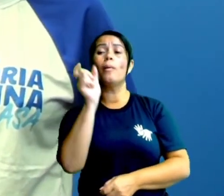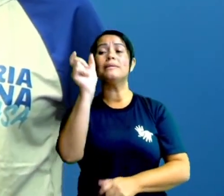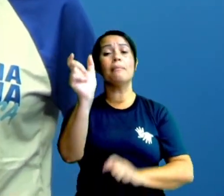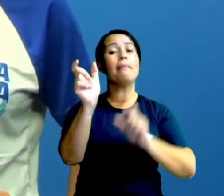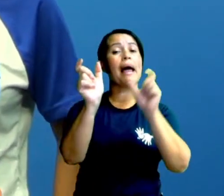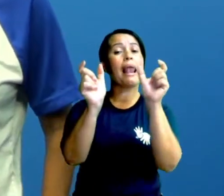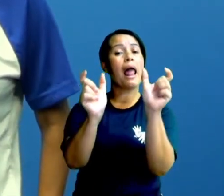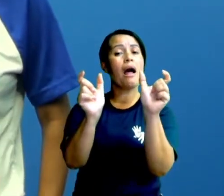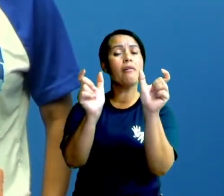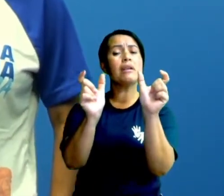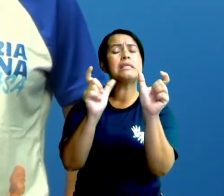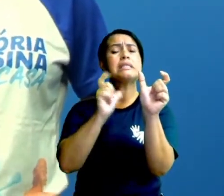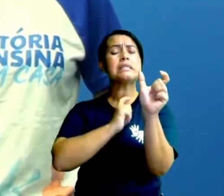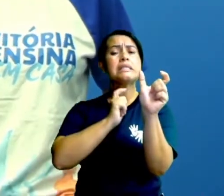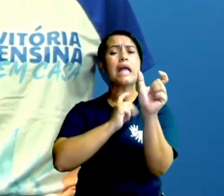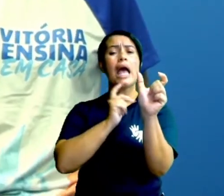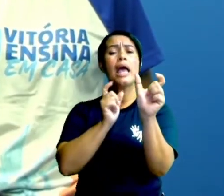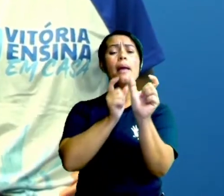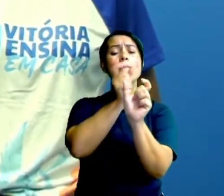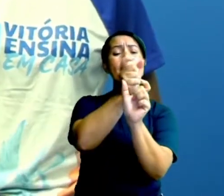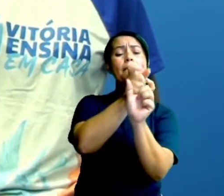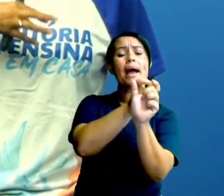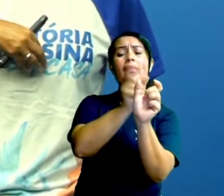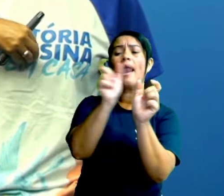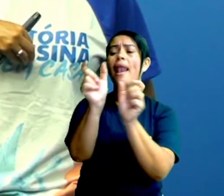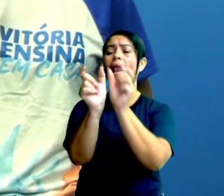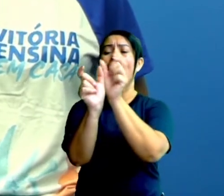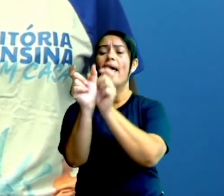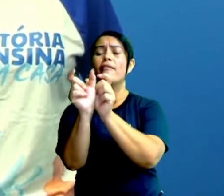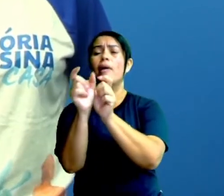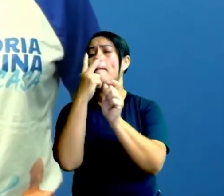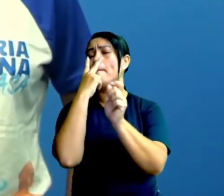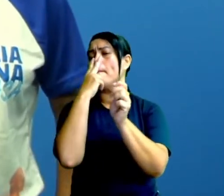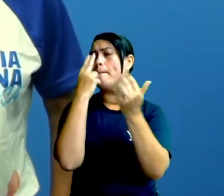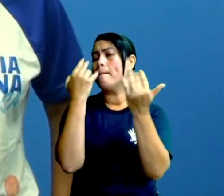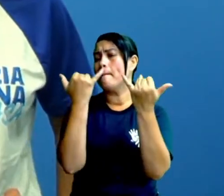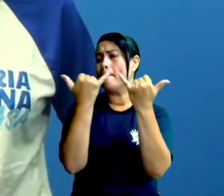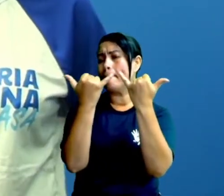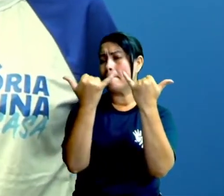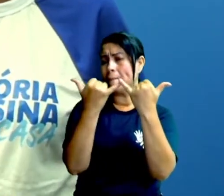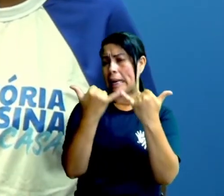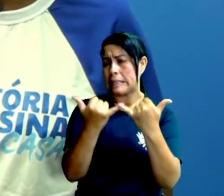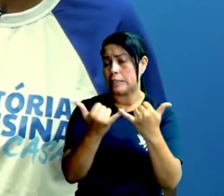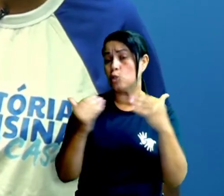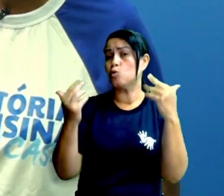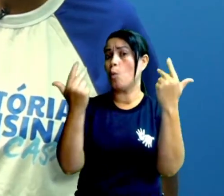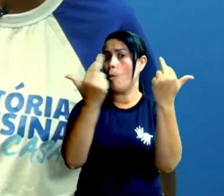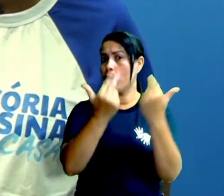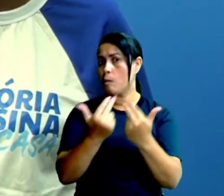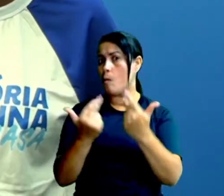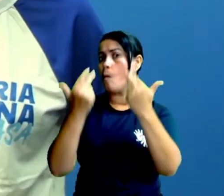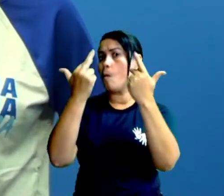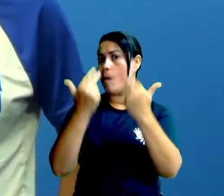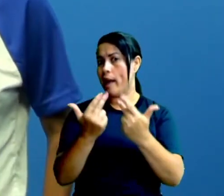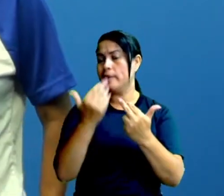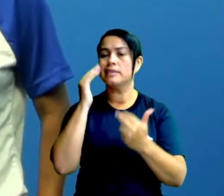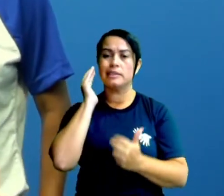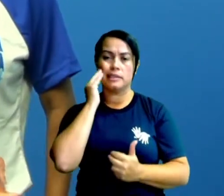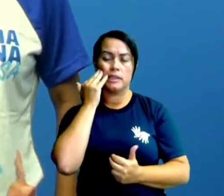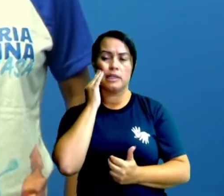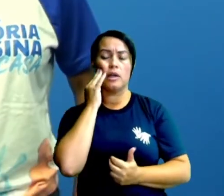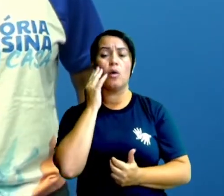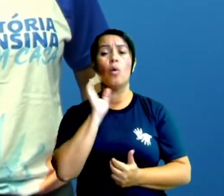palavras apresentam são esses sinais iguais ou muitos ou muito parecidos